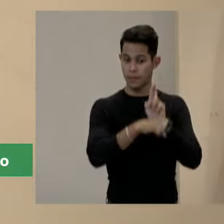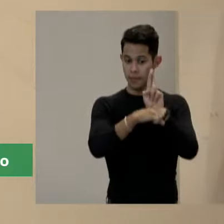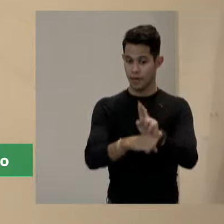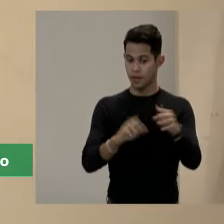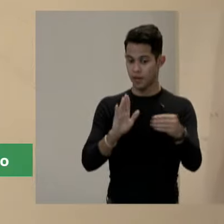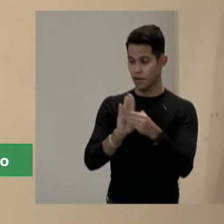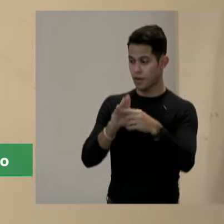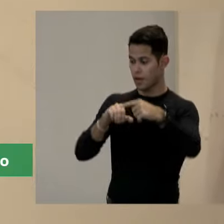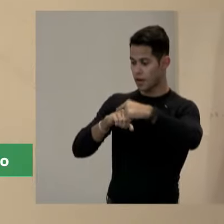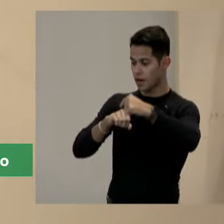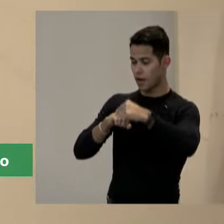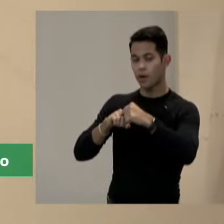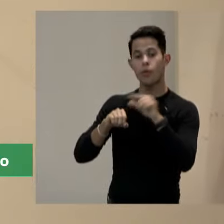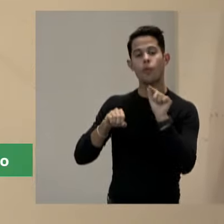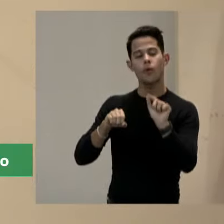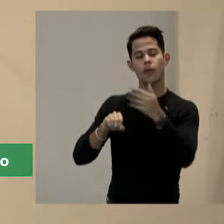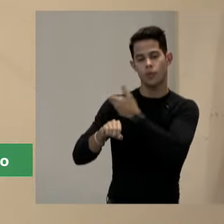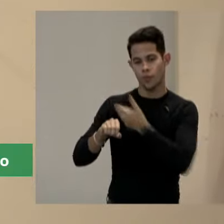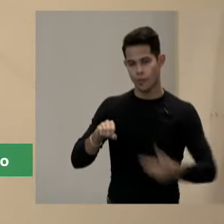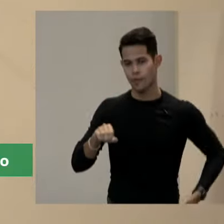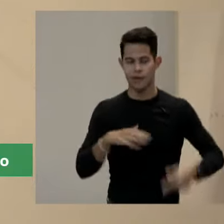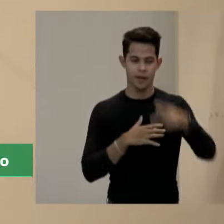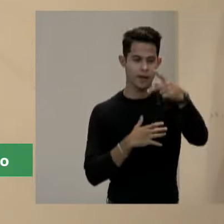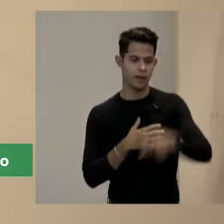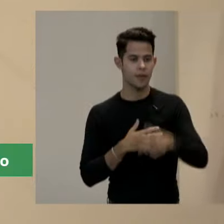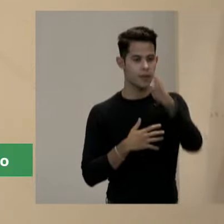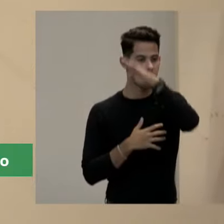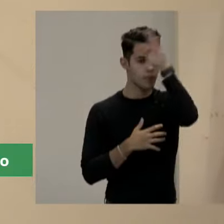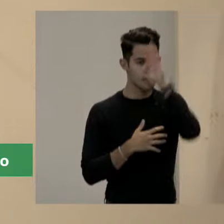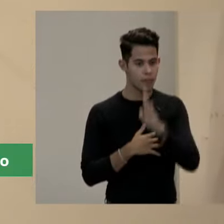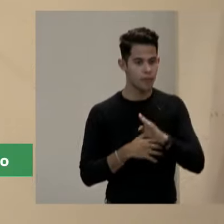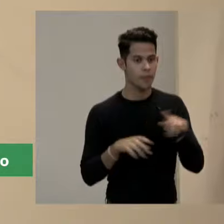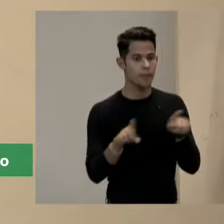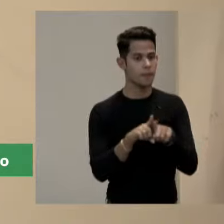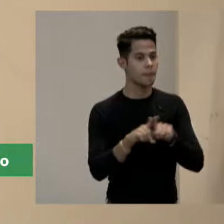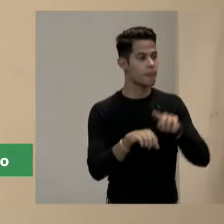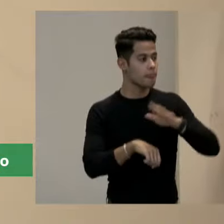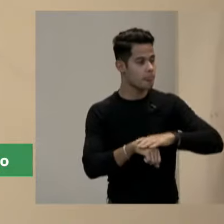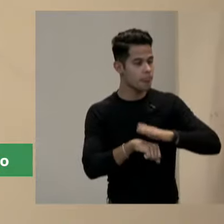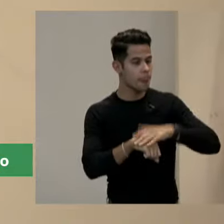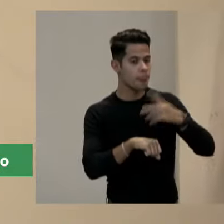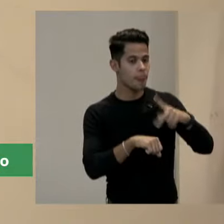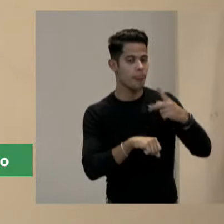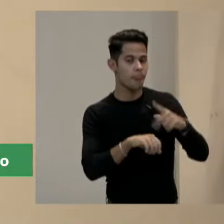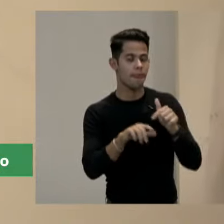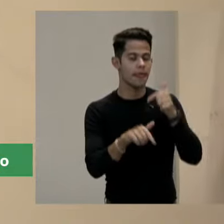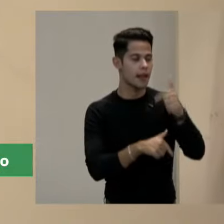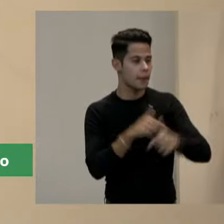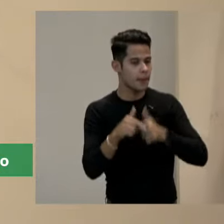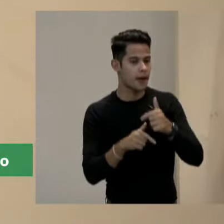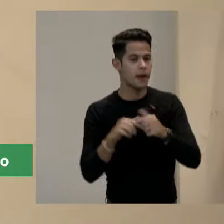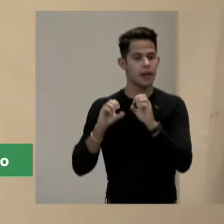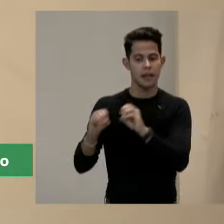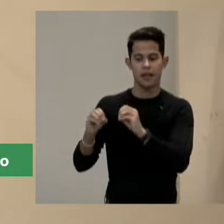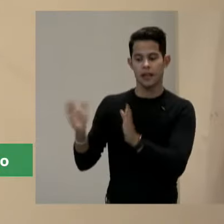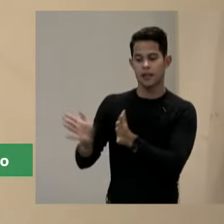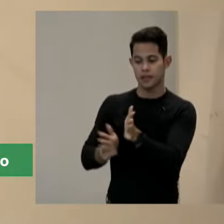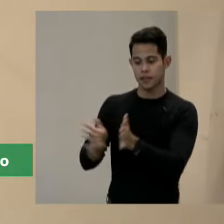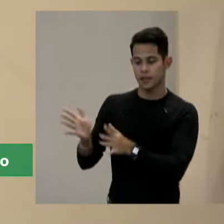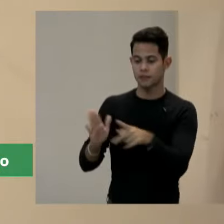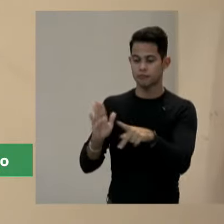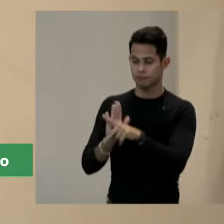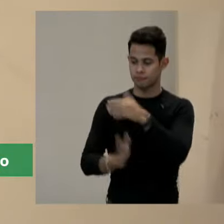o Estado. Atua na promoção de se tornar a educação acessível, os professores representando o